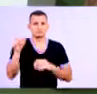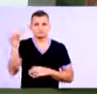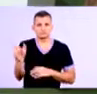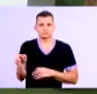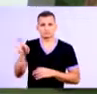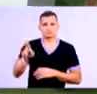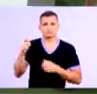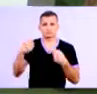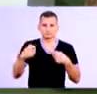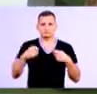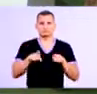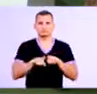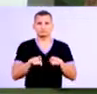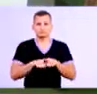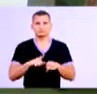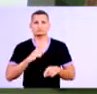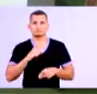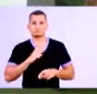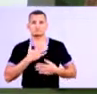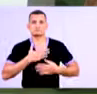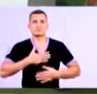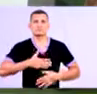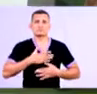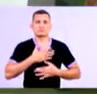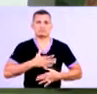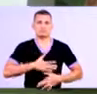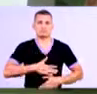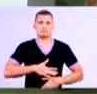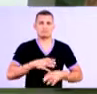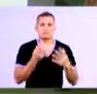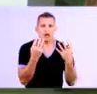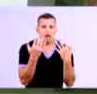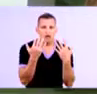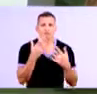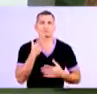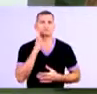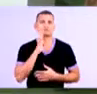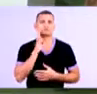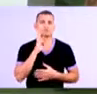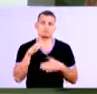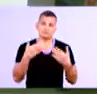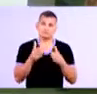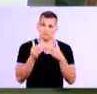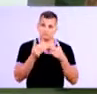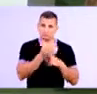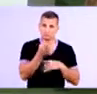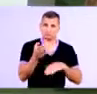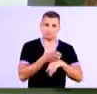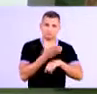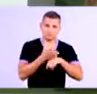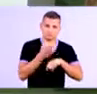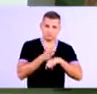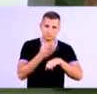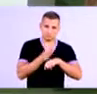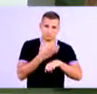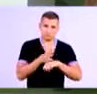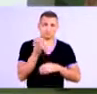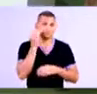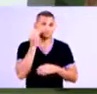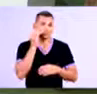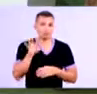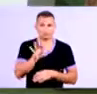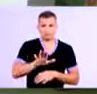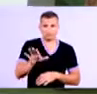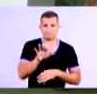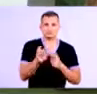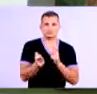usuário, ela tem que existir de forma agradável. Por isso que a gente pediu para vocês, num dos exercícios, ir lá e testar interfaces de